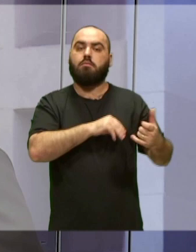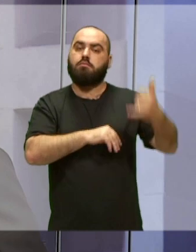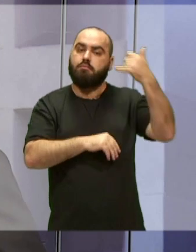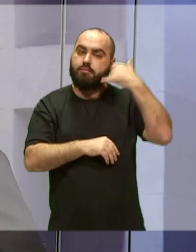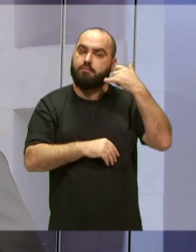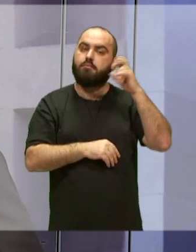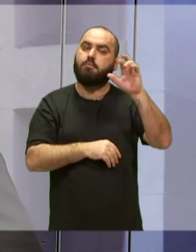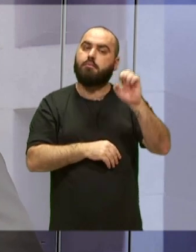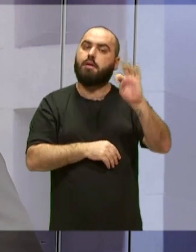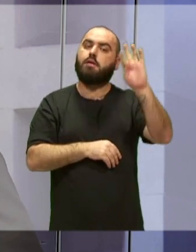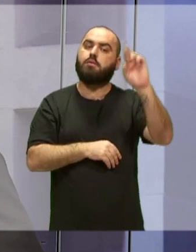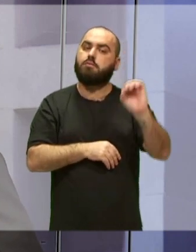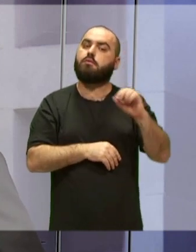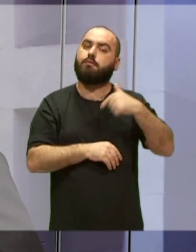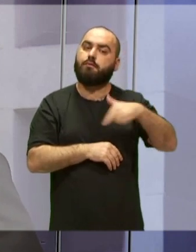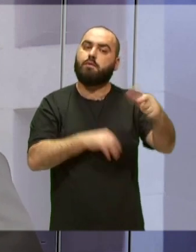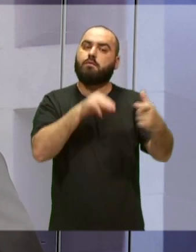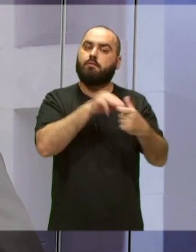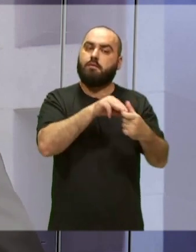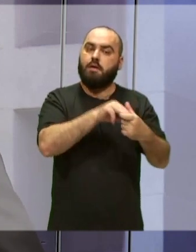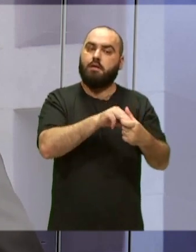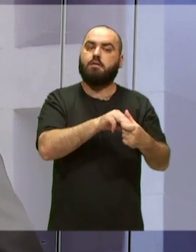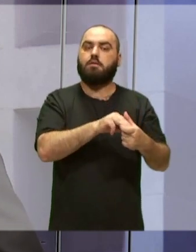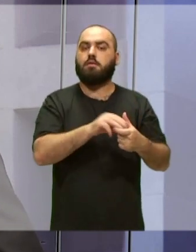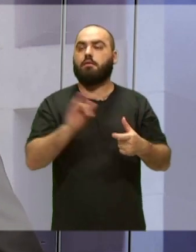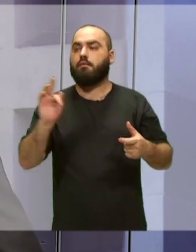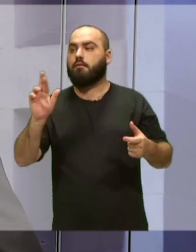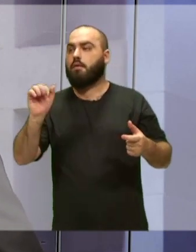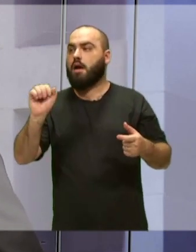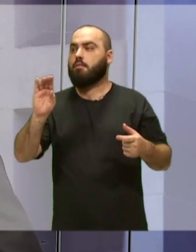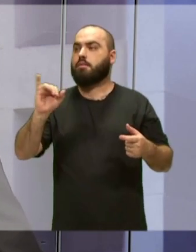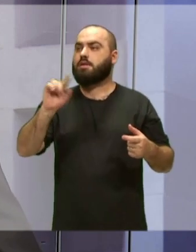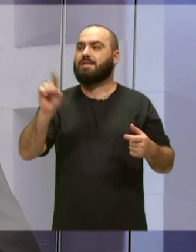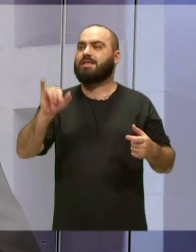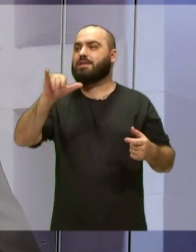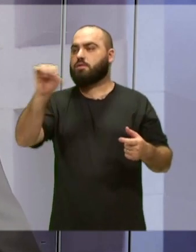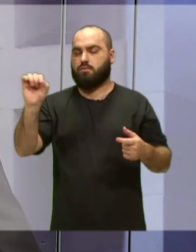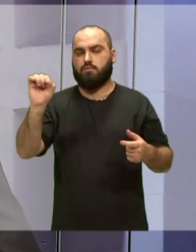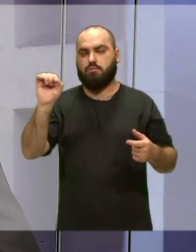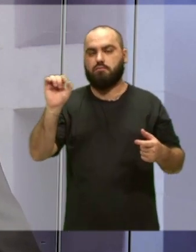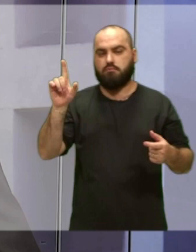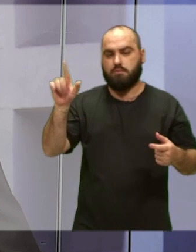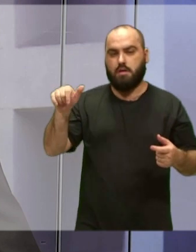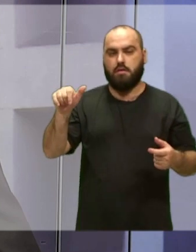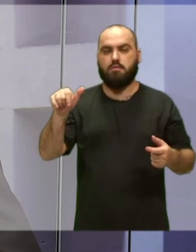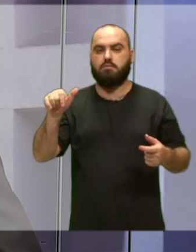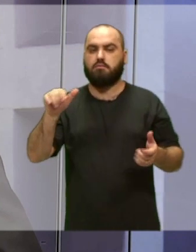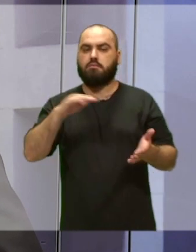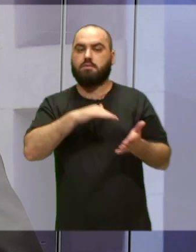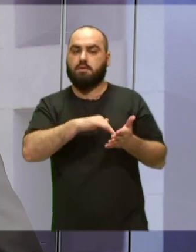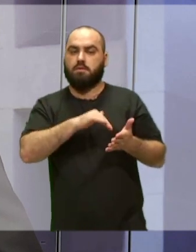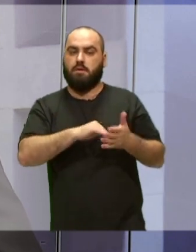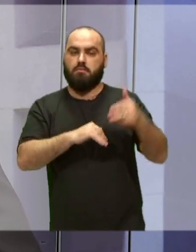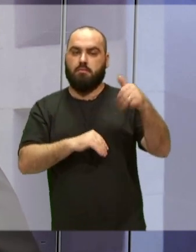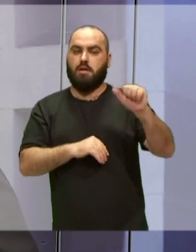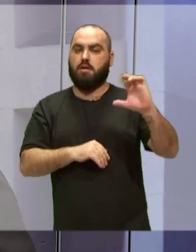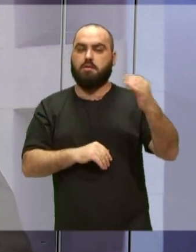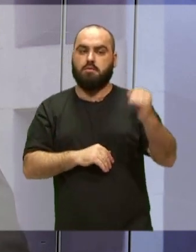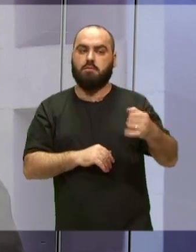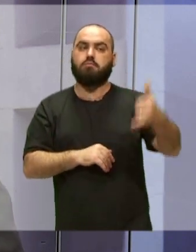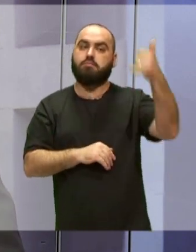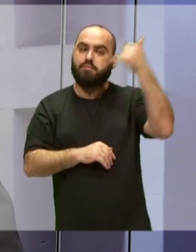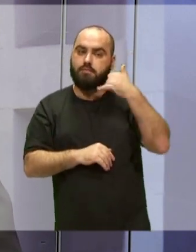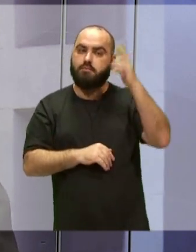no no no o Fabrício era era o secretário do do do do Márcio França Berto vem